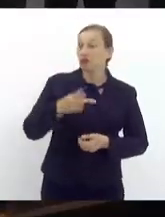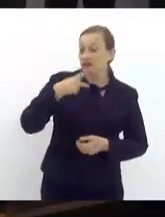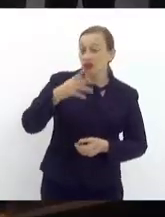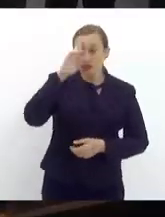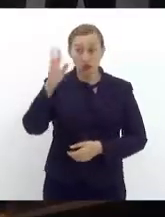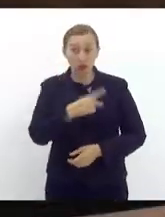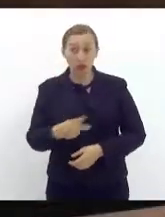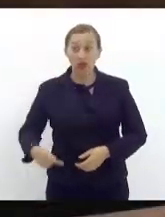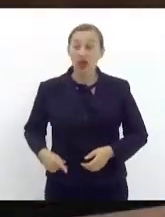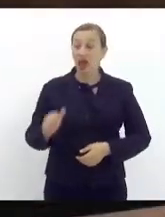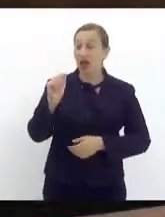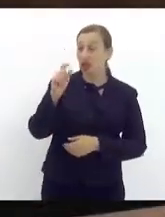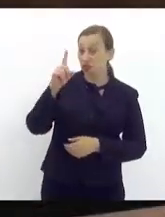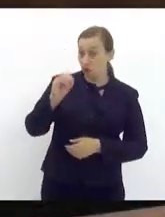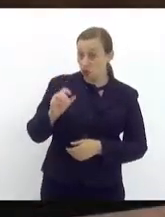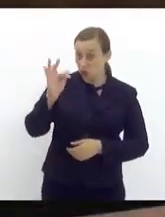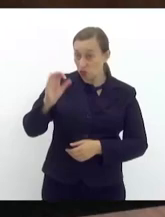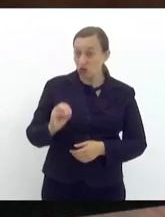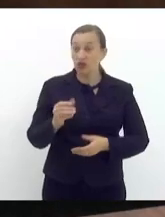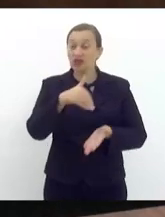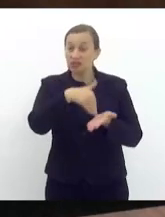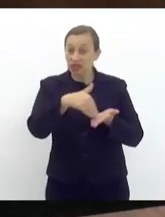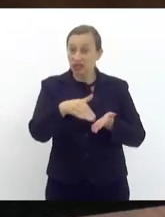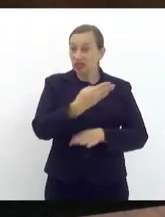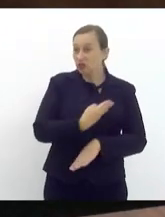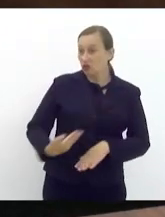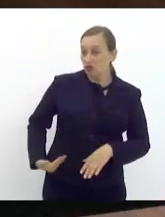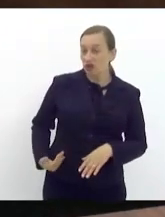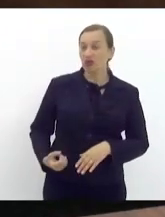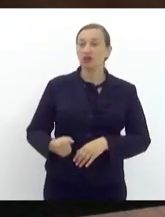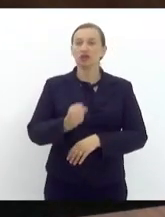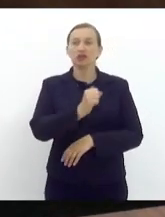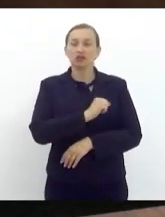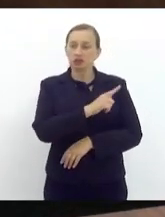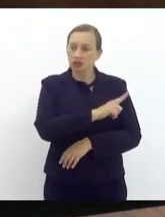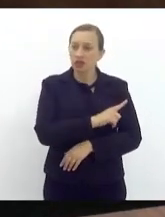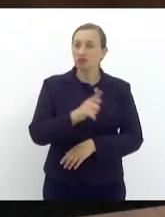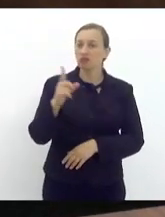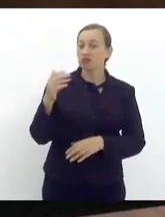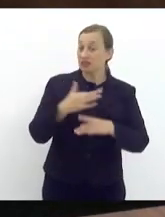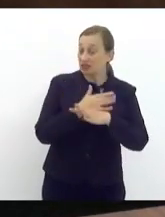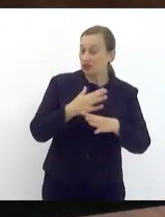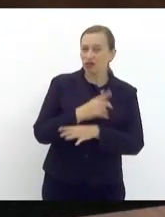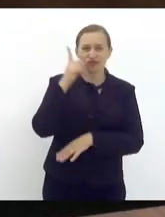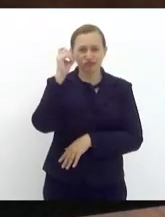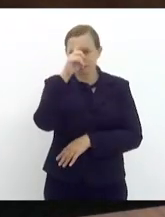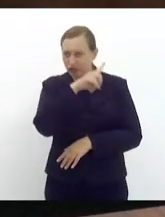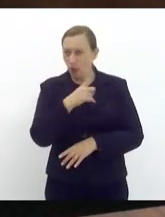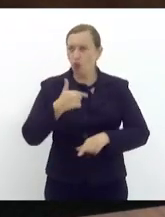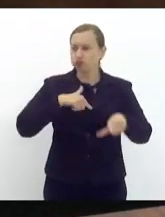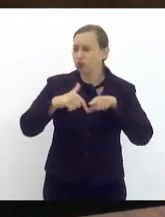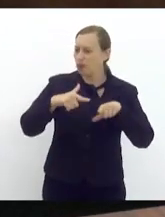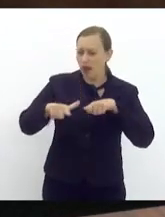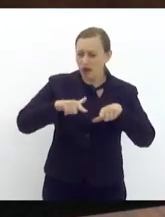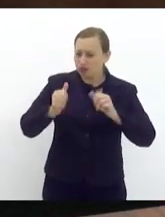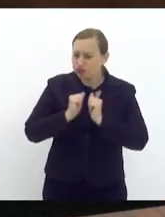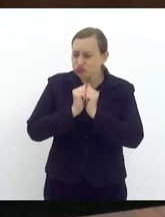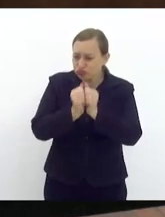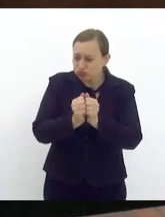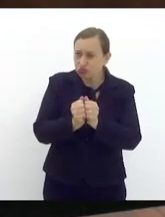presidente, Adolfo Konder foi secretário de governo em São Gonçalo, numa cidade difícil. Fez um grande trabalho junto com a